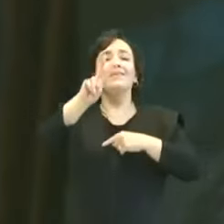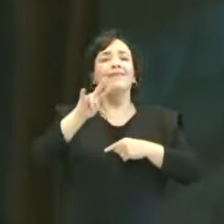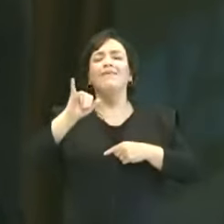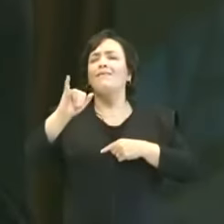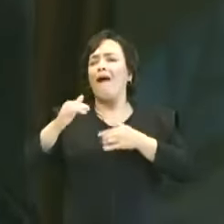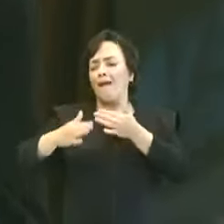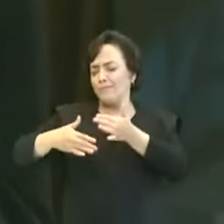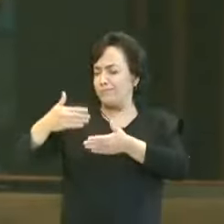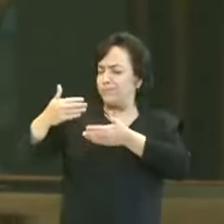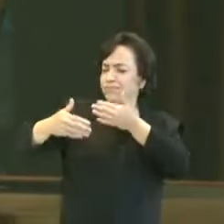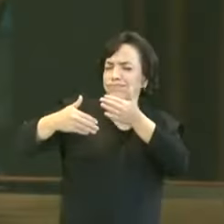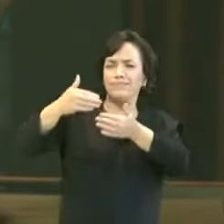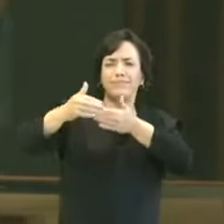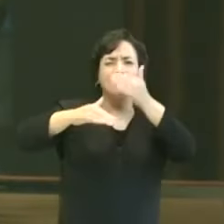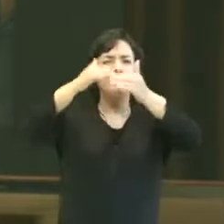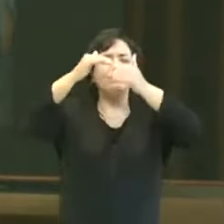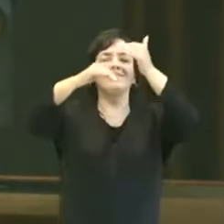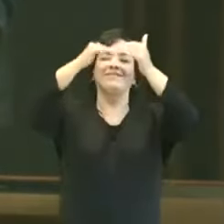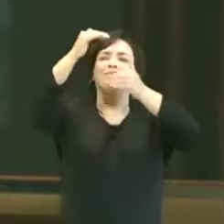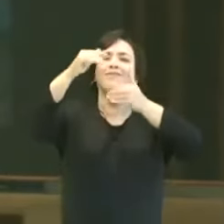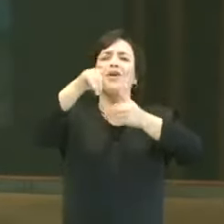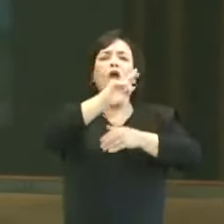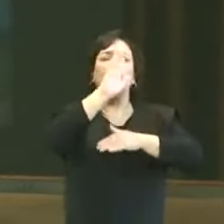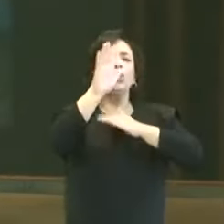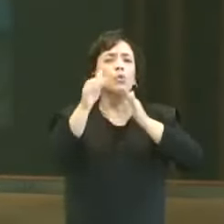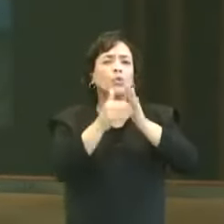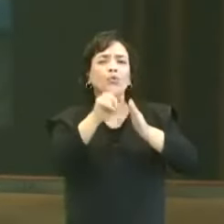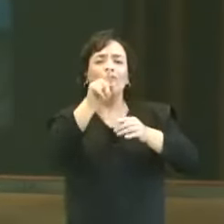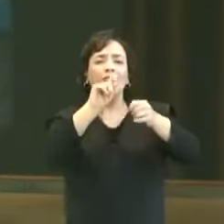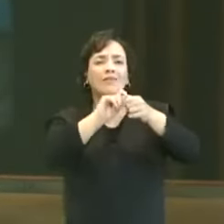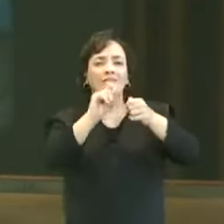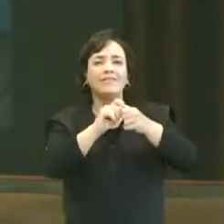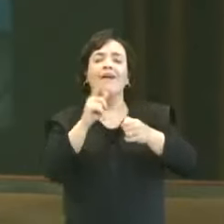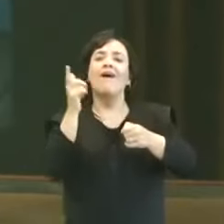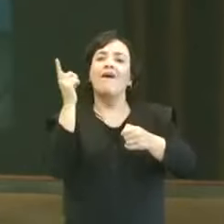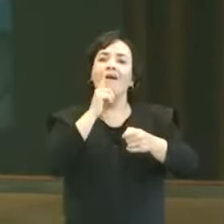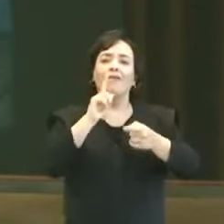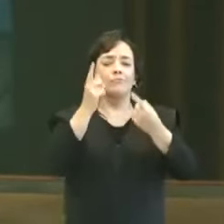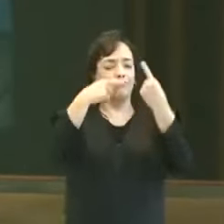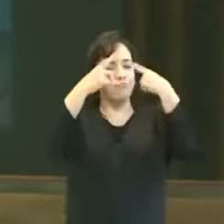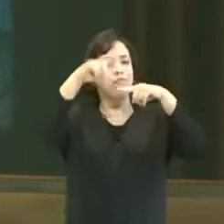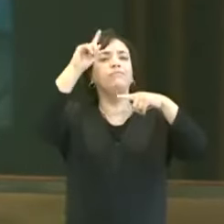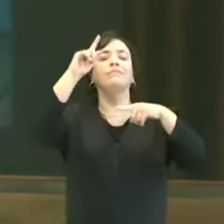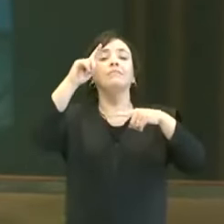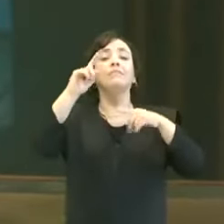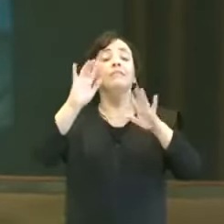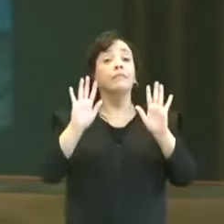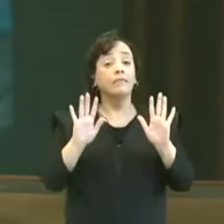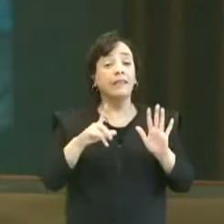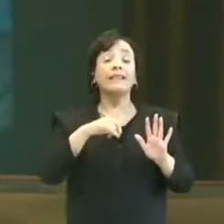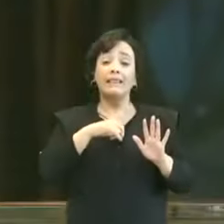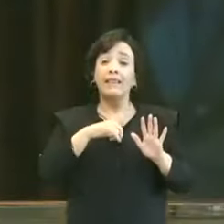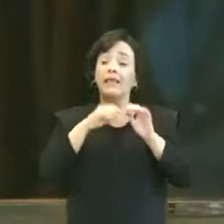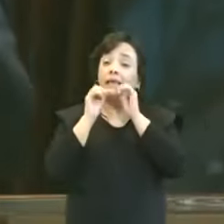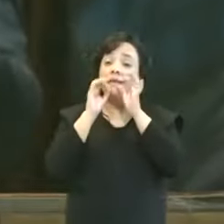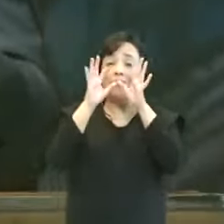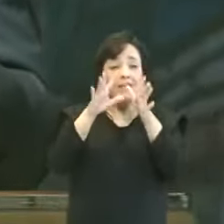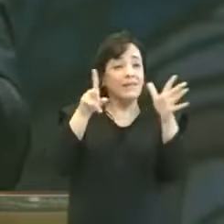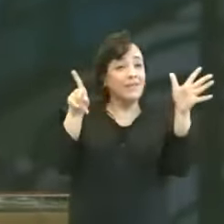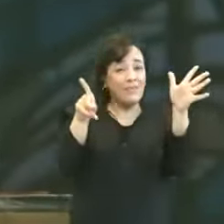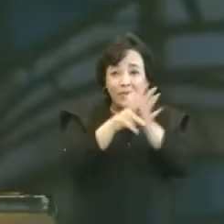frutos, tudo que fizer prosperará. há uma bênção